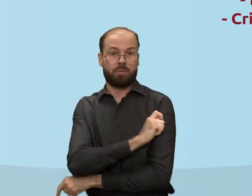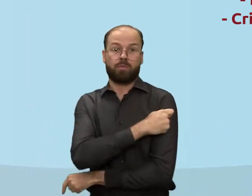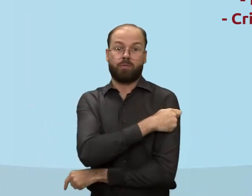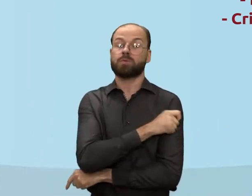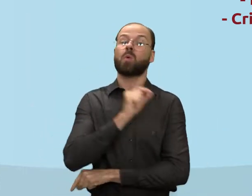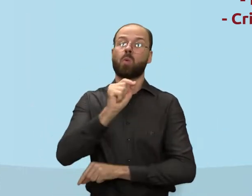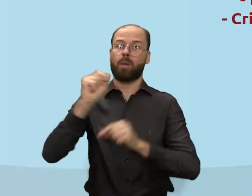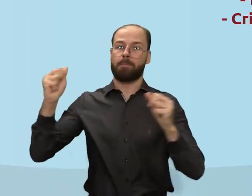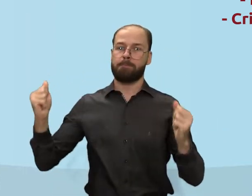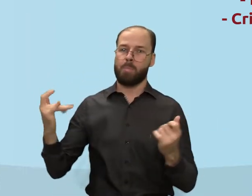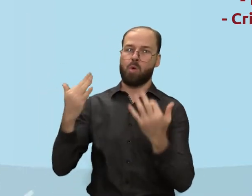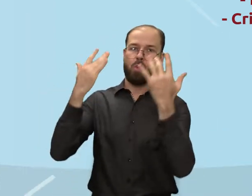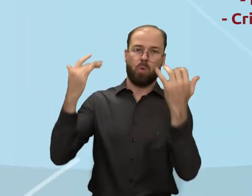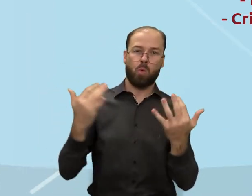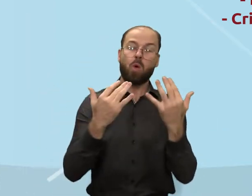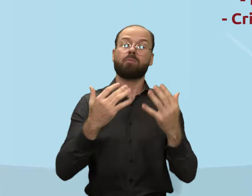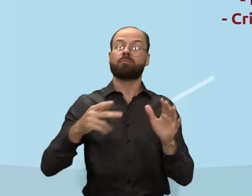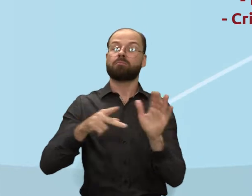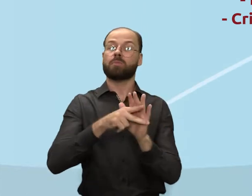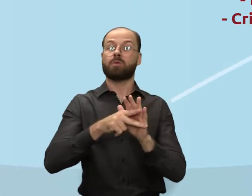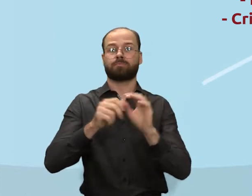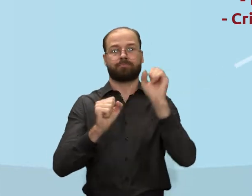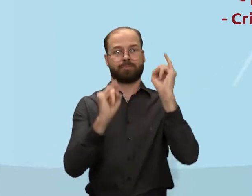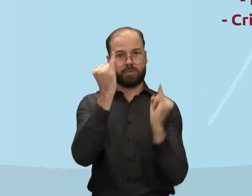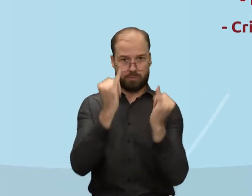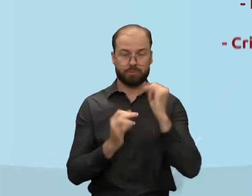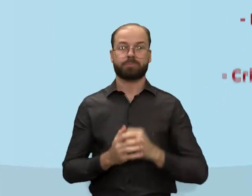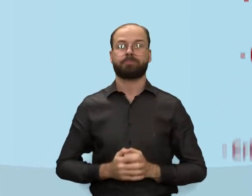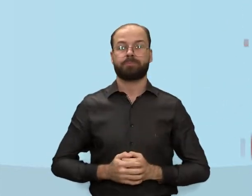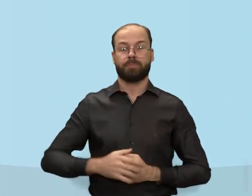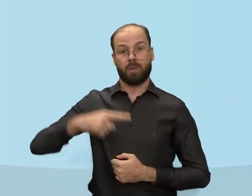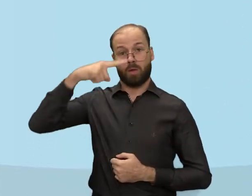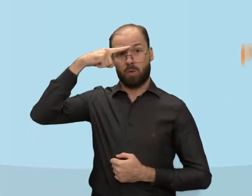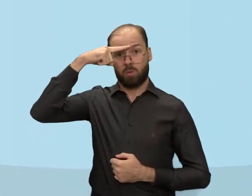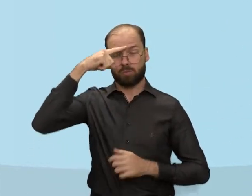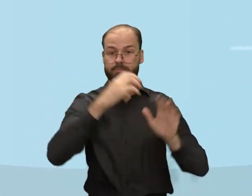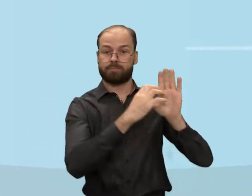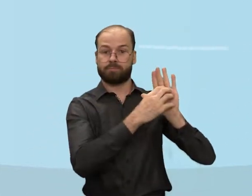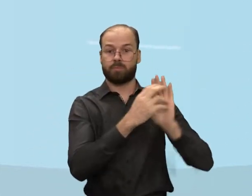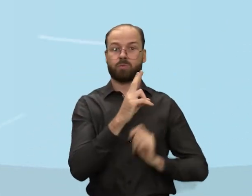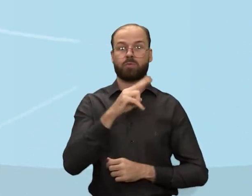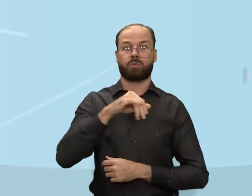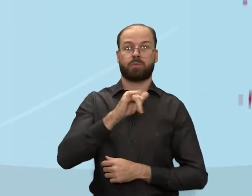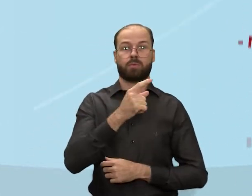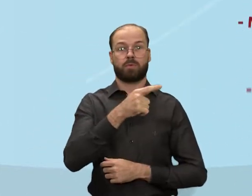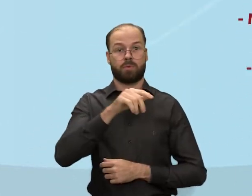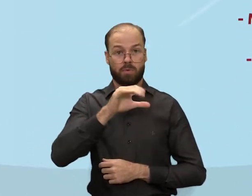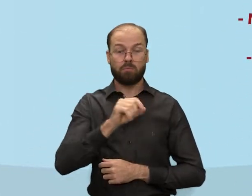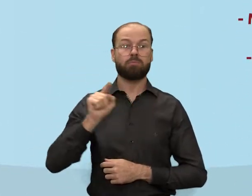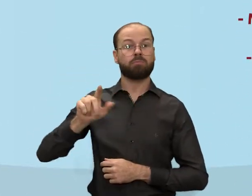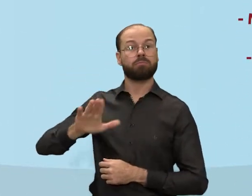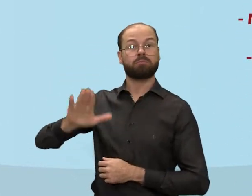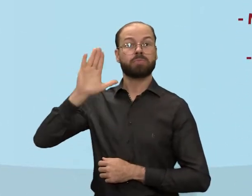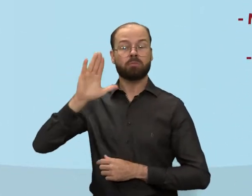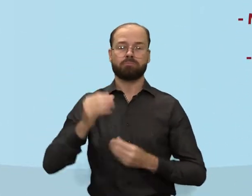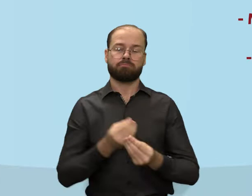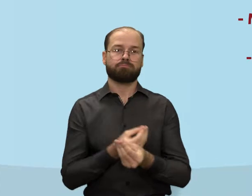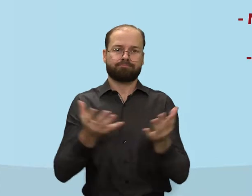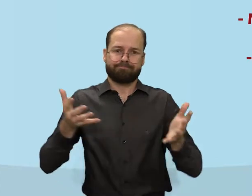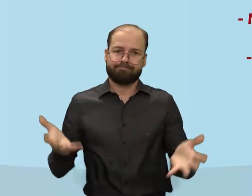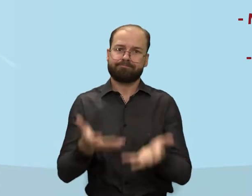criar órgãos fiscalizadores de emissão de poluentes nas indústrias. Ronaldo Caiado, do União Brasil, promete